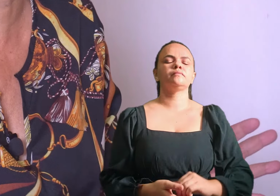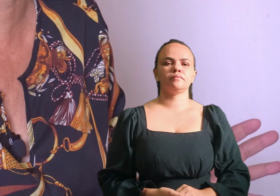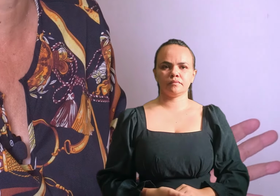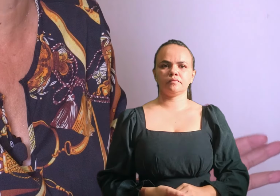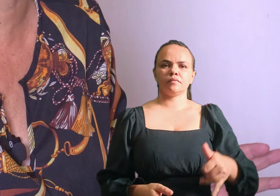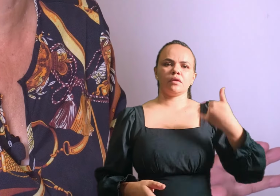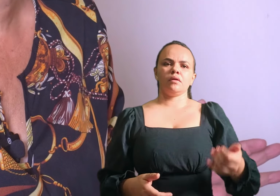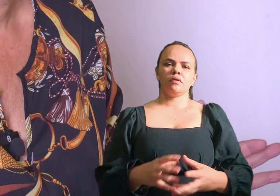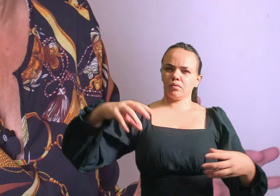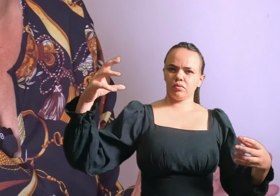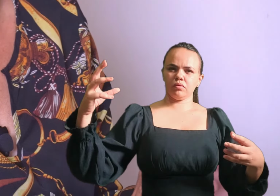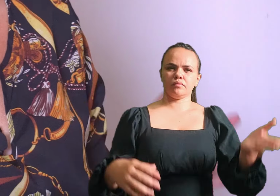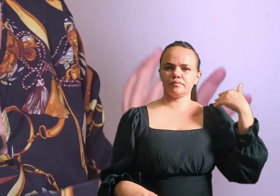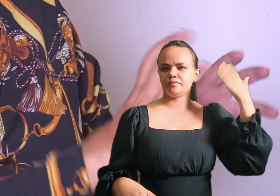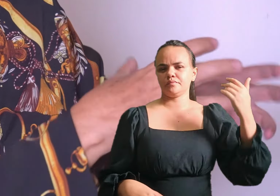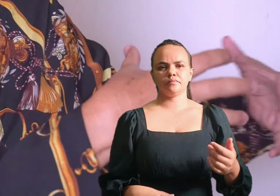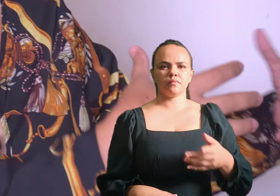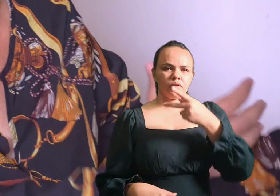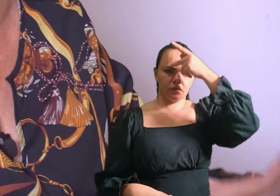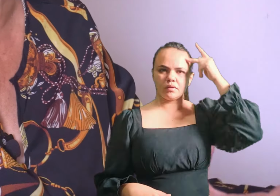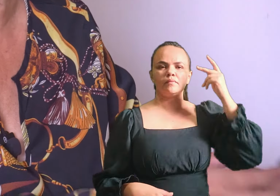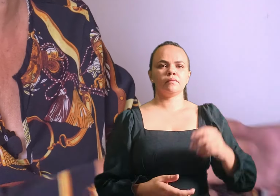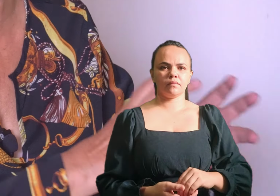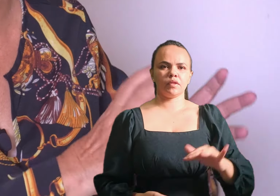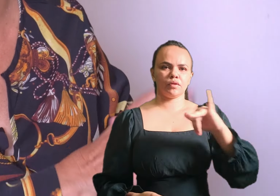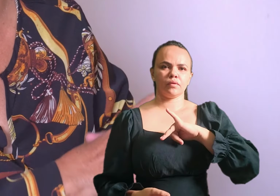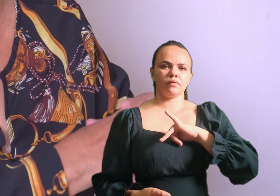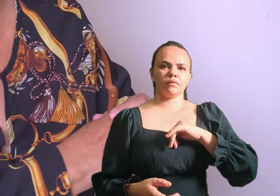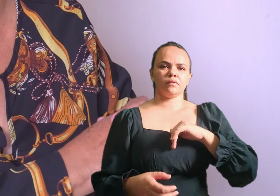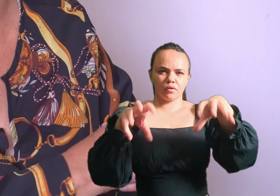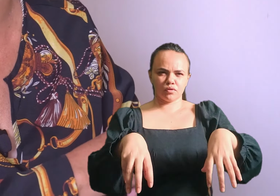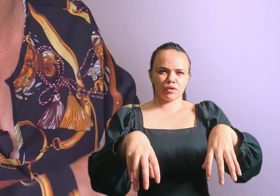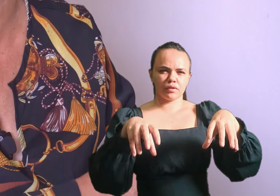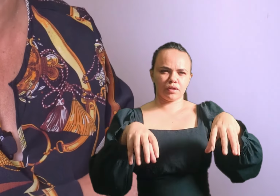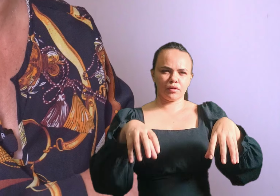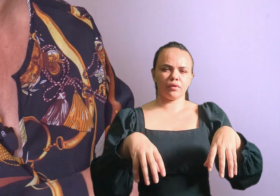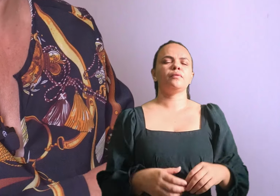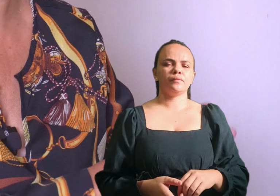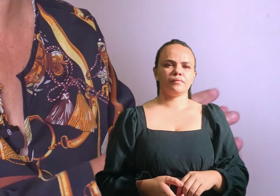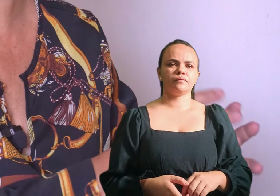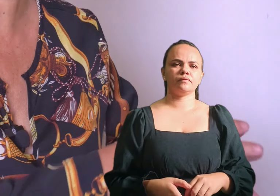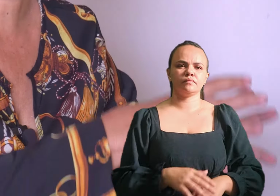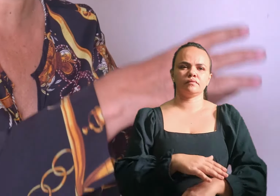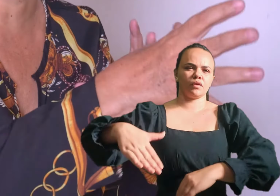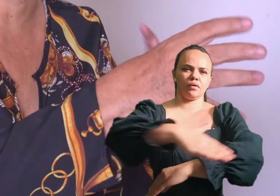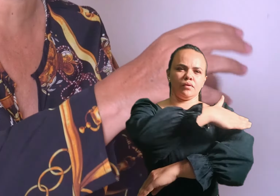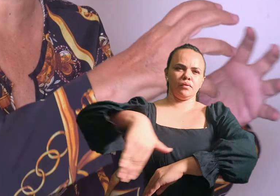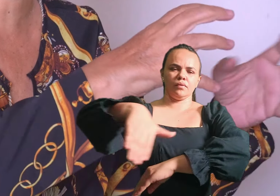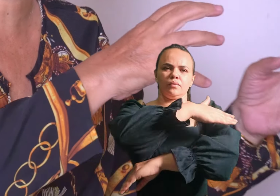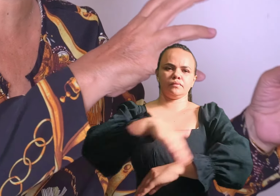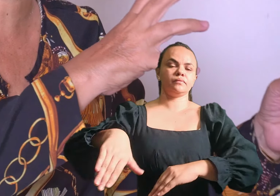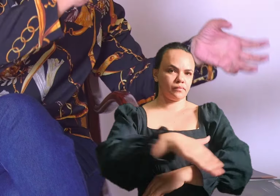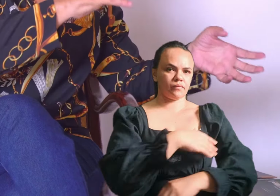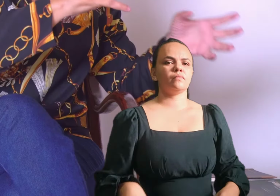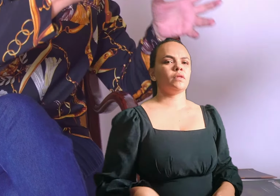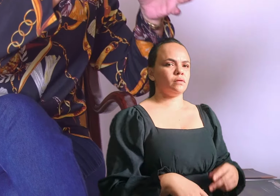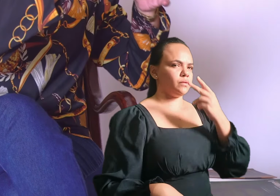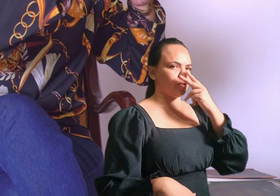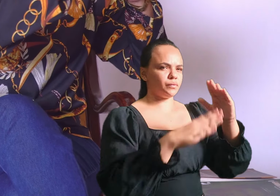irão lembrar dis isso uma uma um setor que não era uma rua mas era um setor era como se